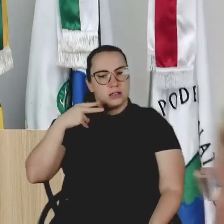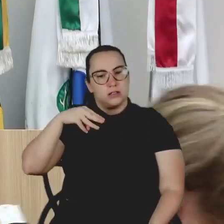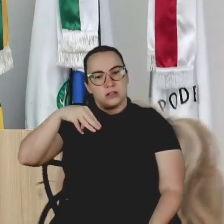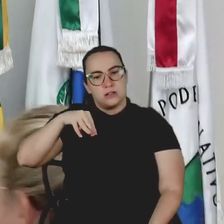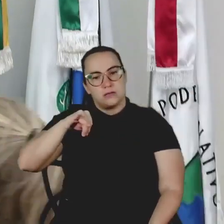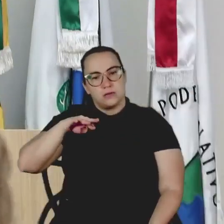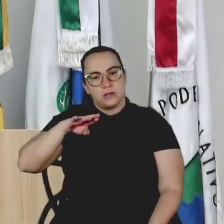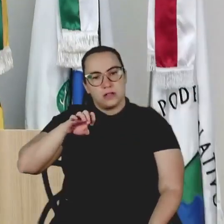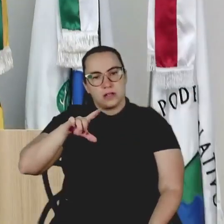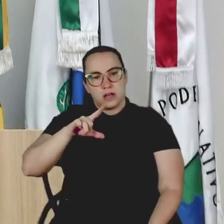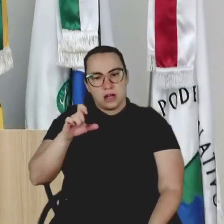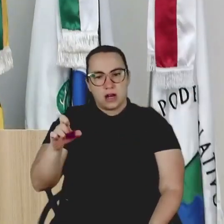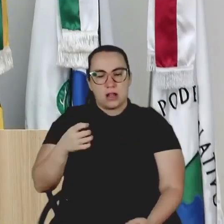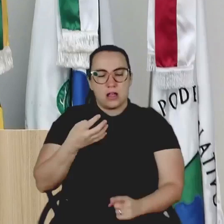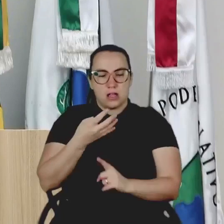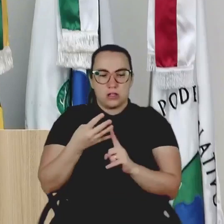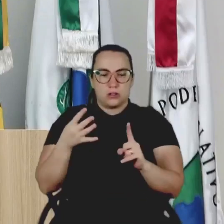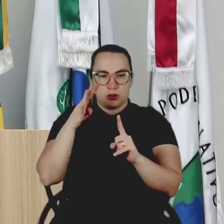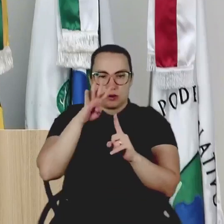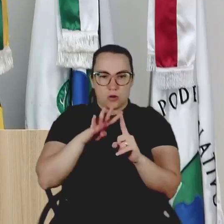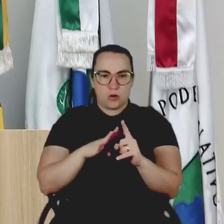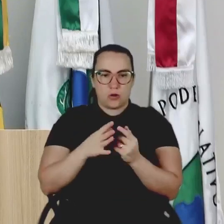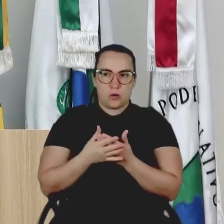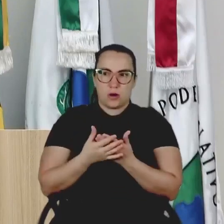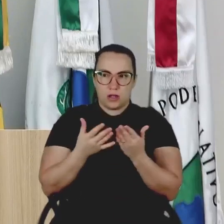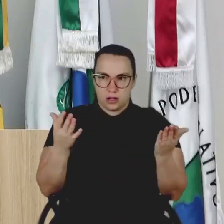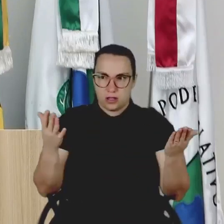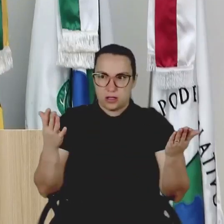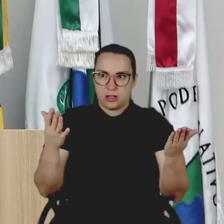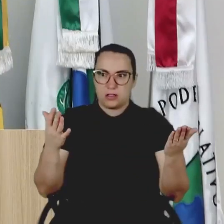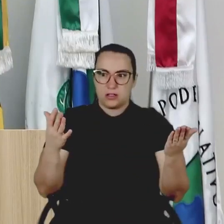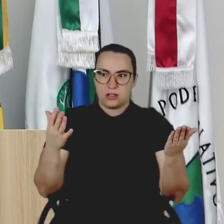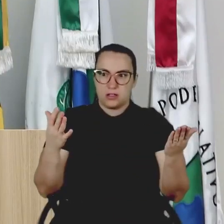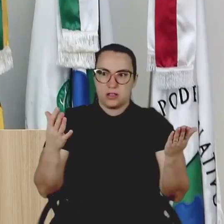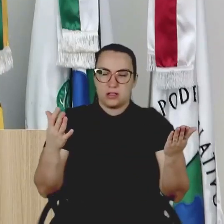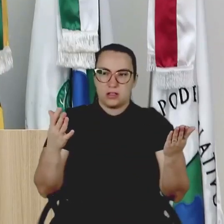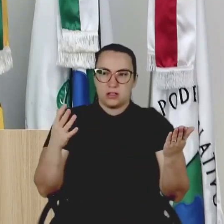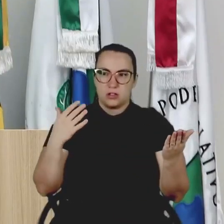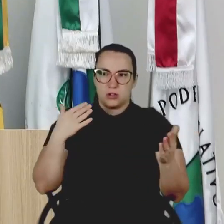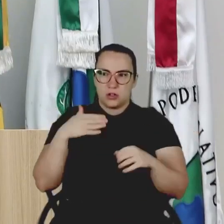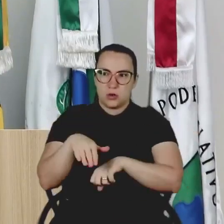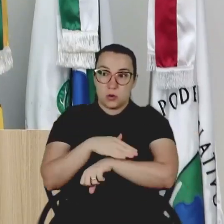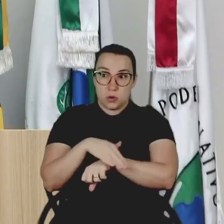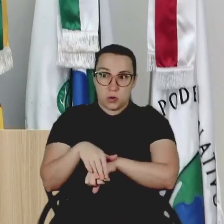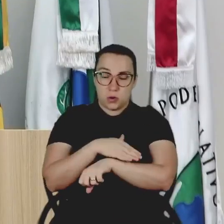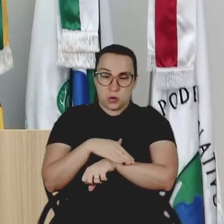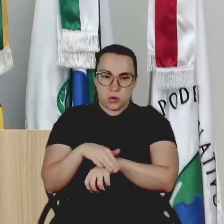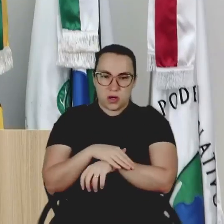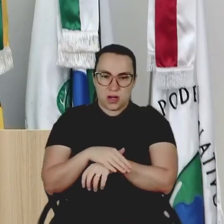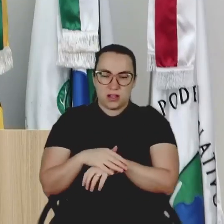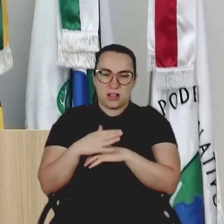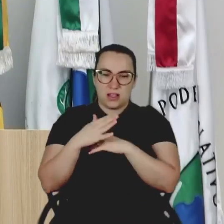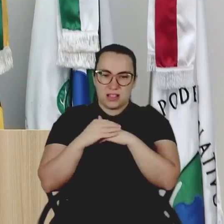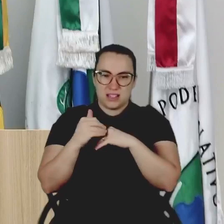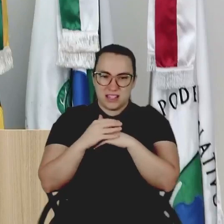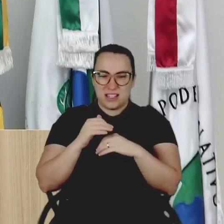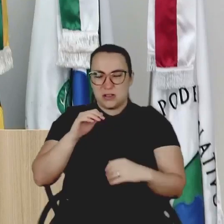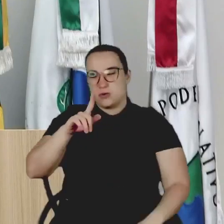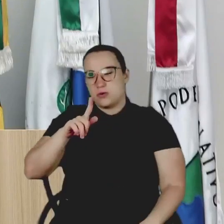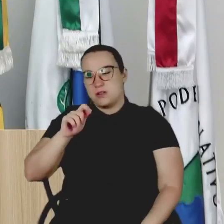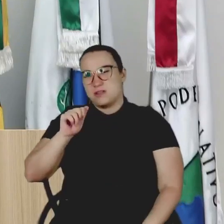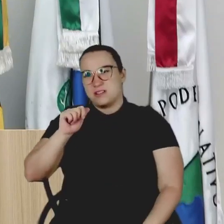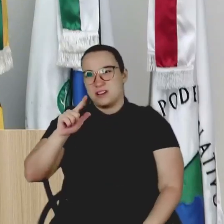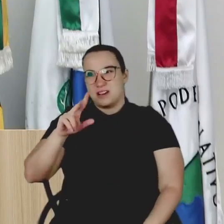em homenagear, através da indicação do nome de rua, o nosso querido e amado Galvão.